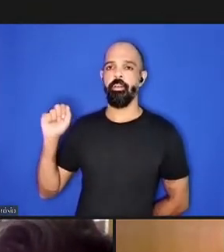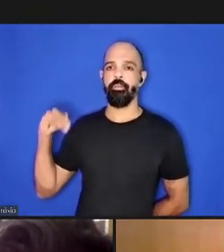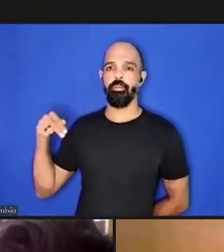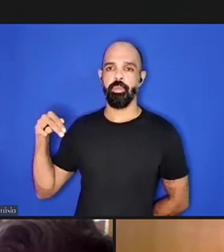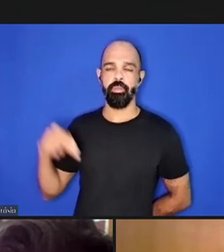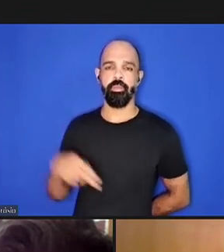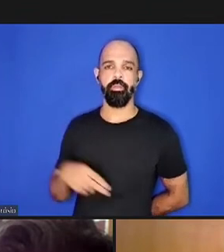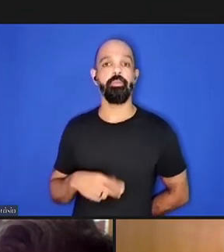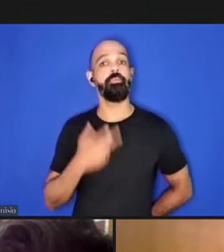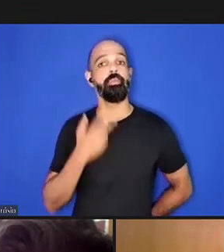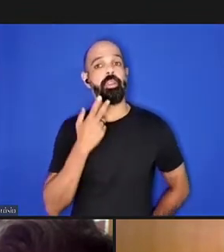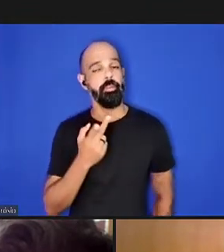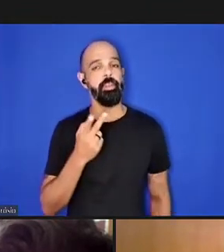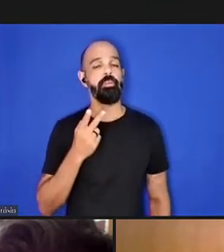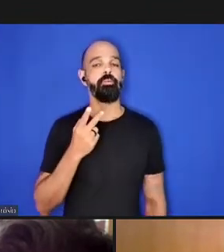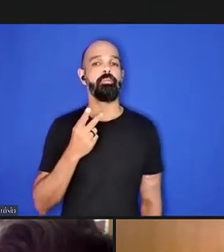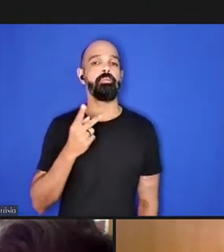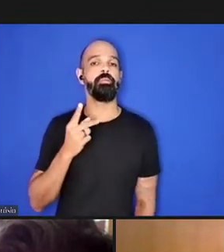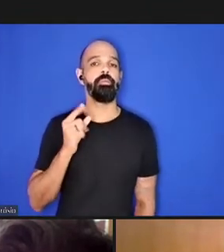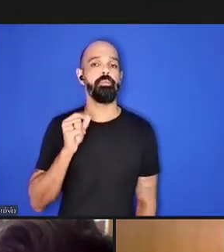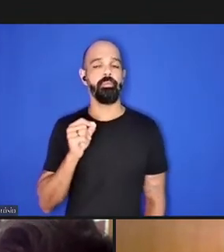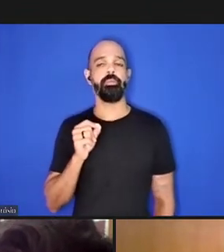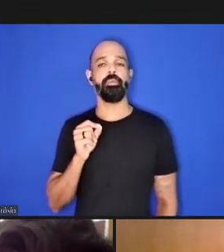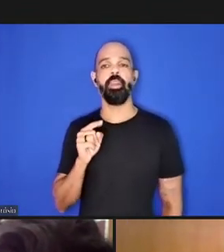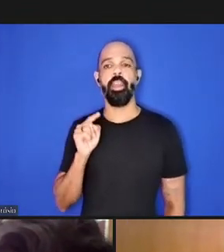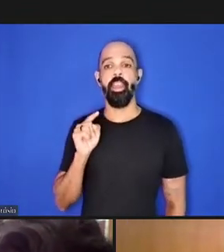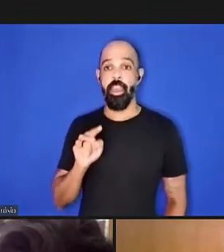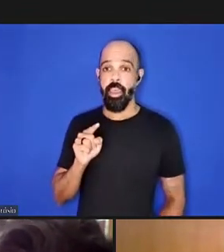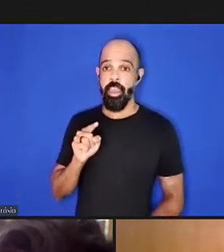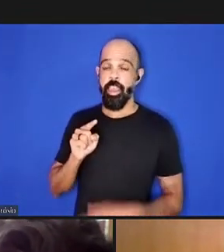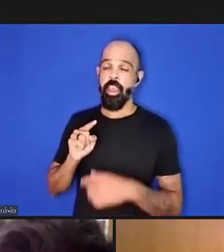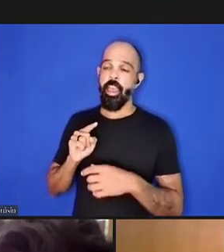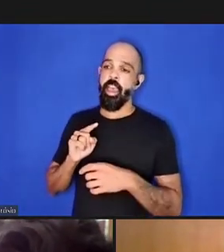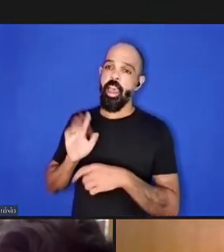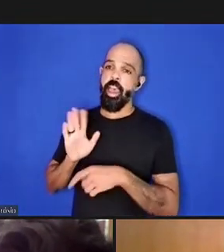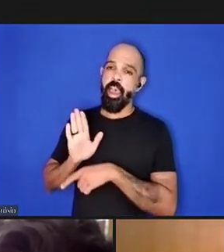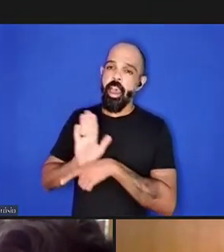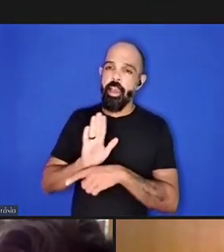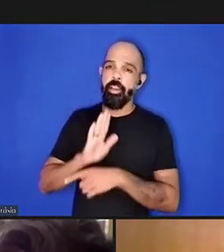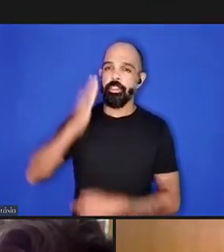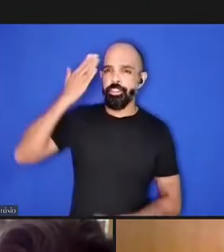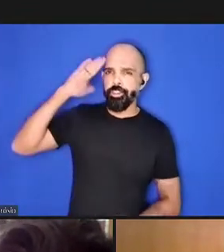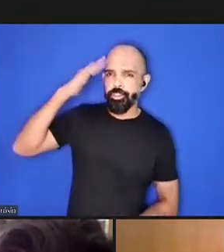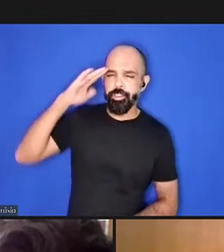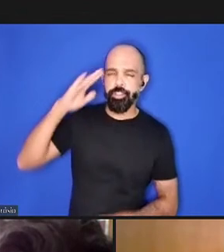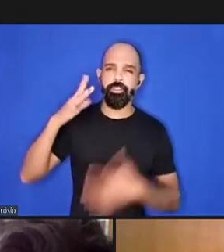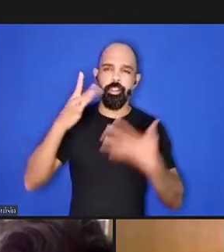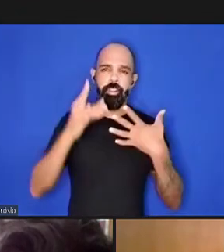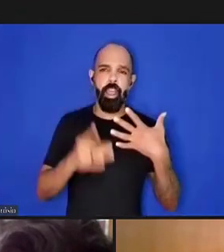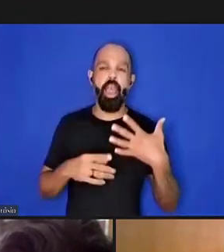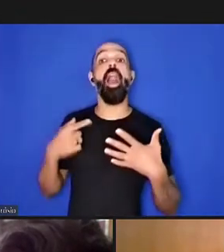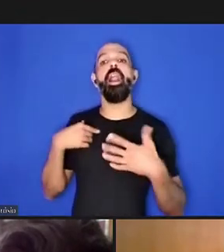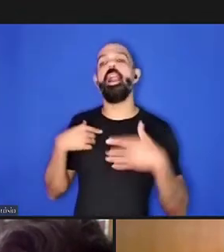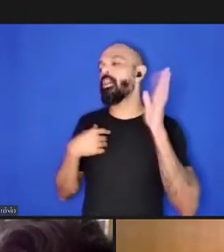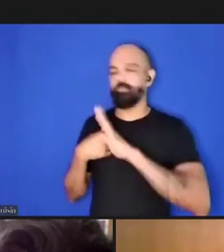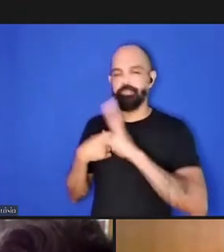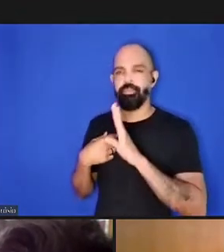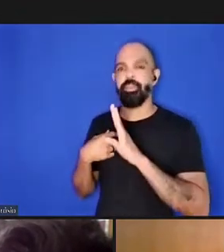está dizendo que isso ajuda a entender detalhes. Ah, ele esteve no seu museu